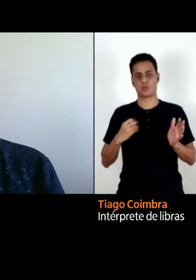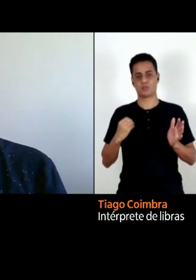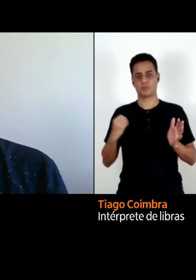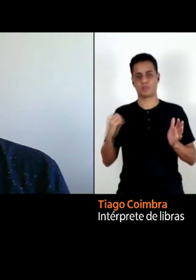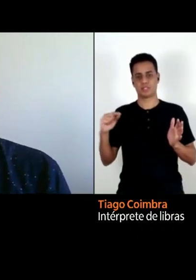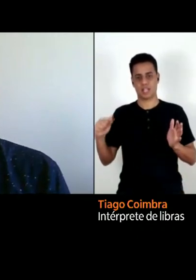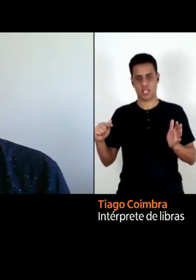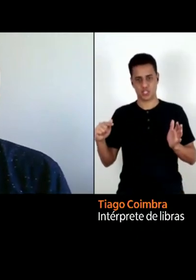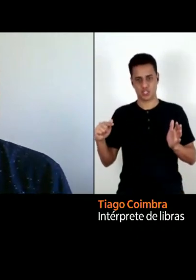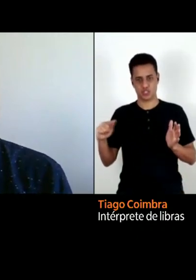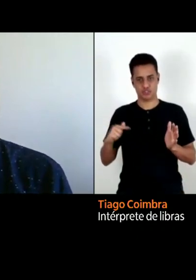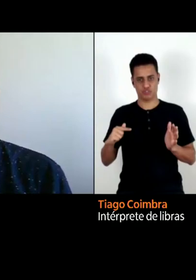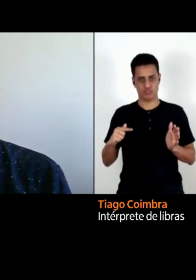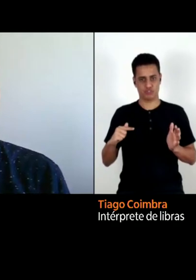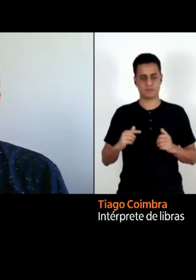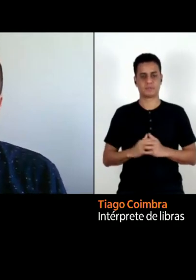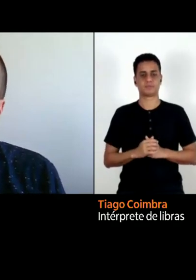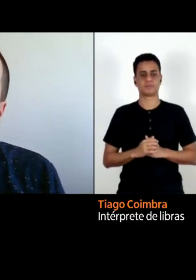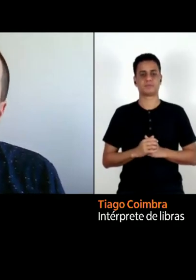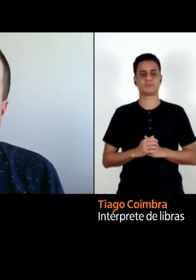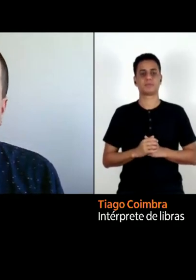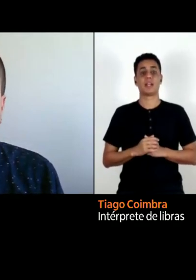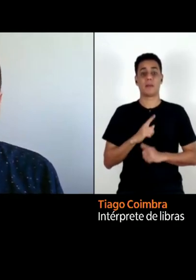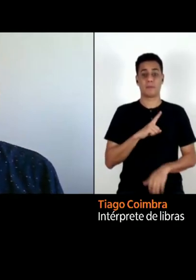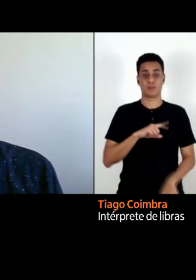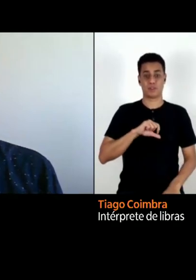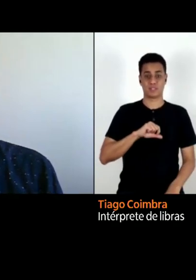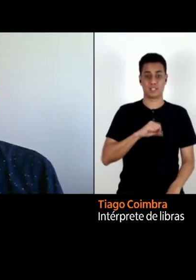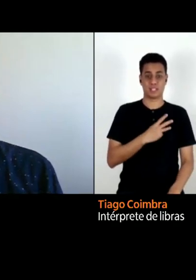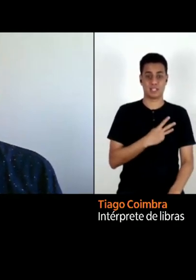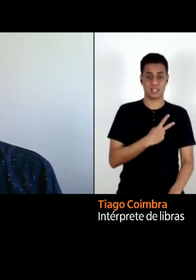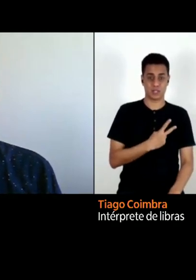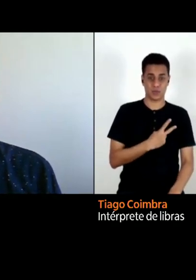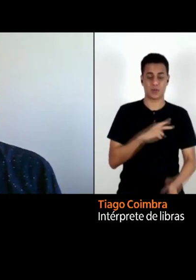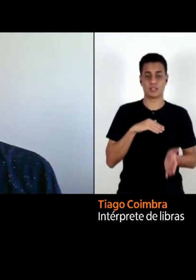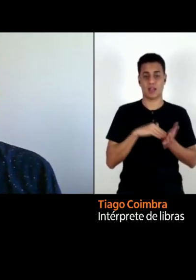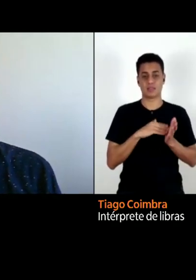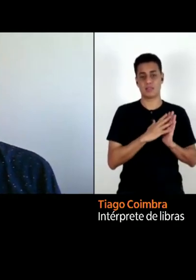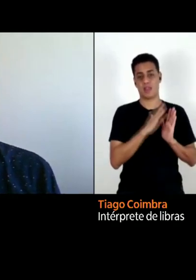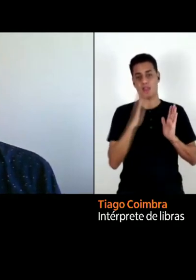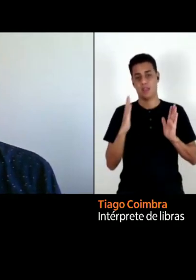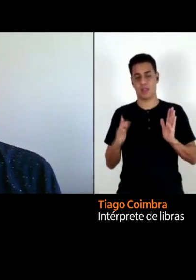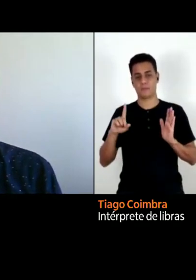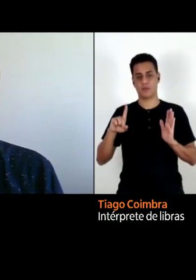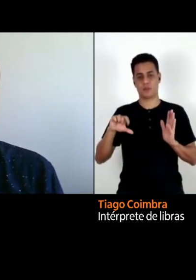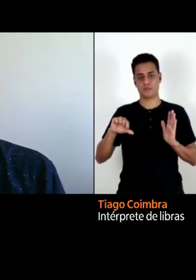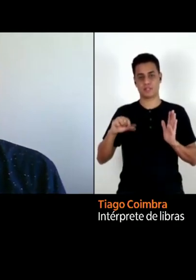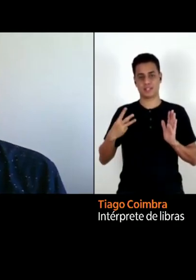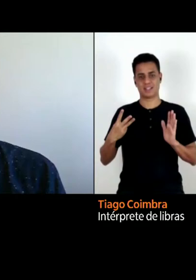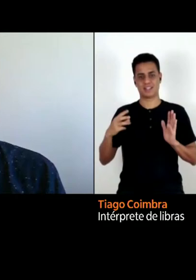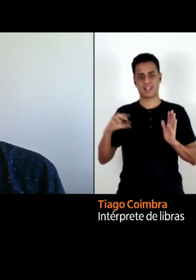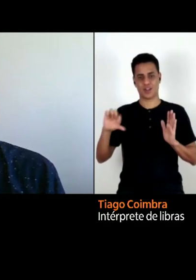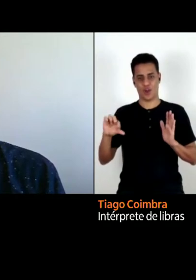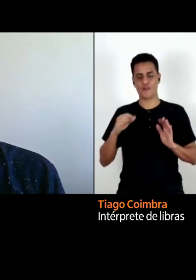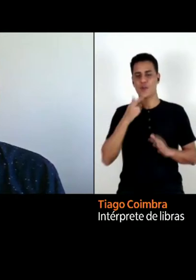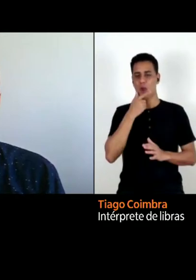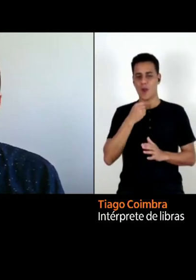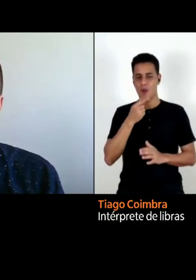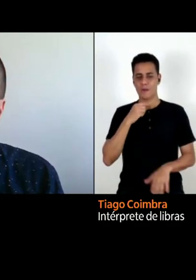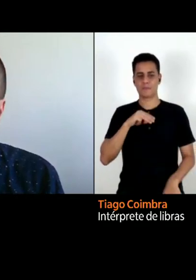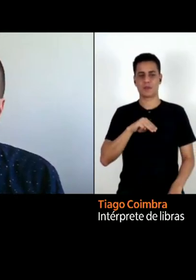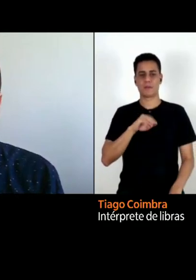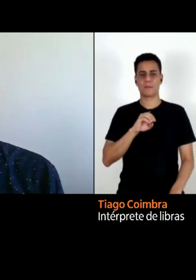Entre 1932 e 1939, Monteiro Lobato realizou uma única